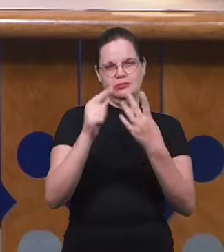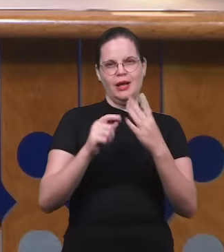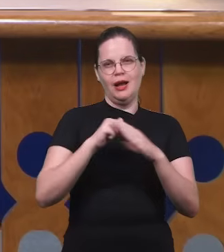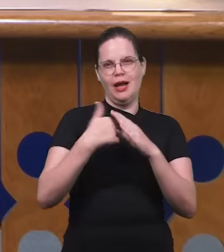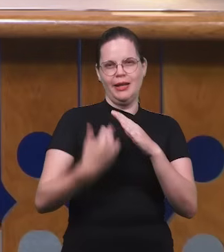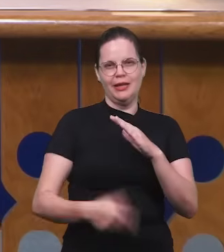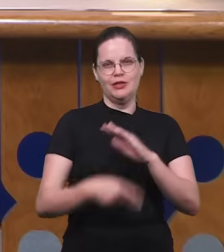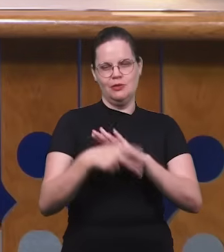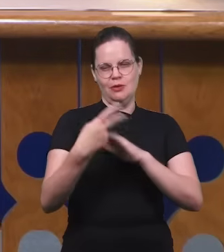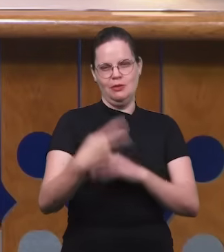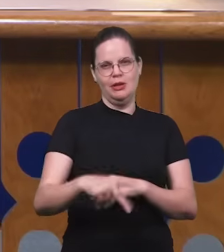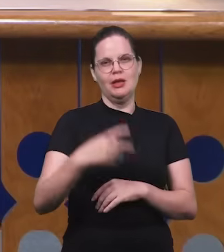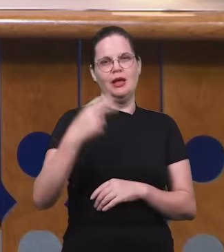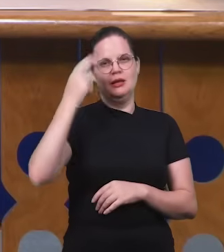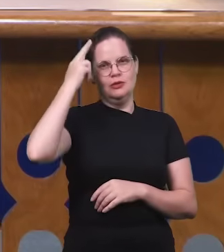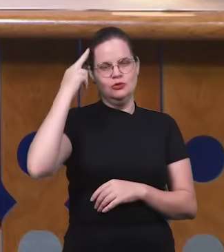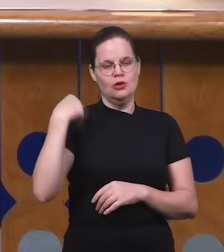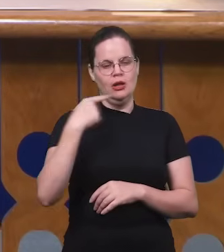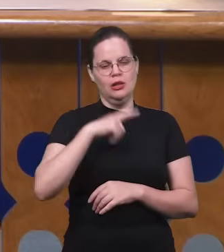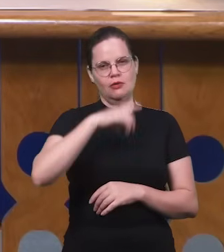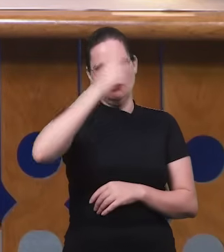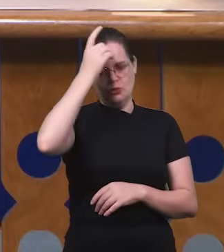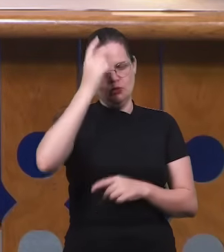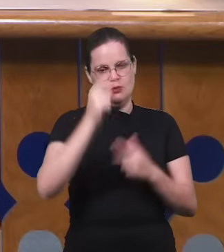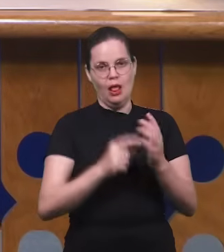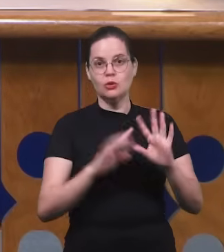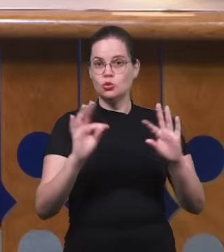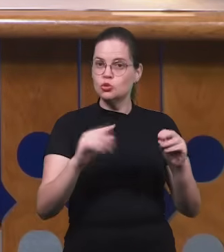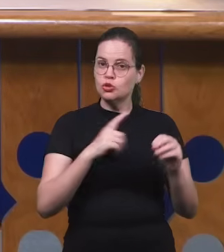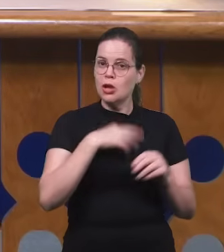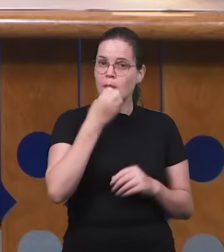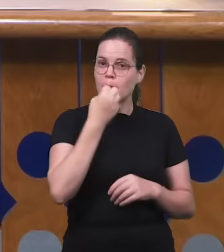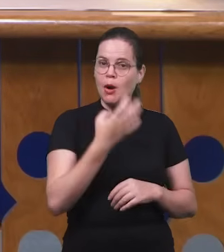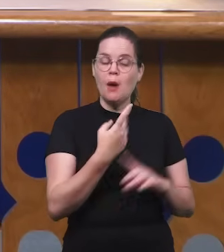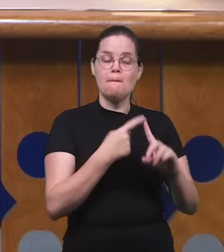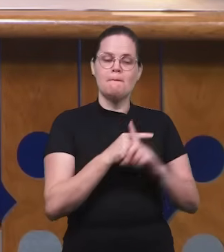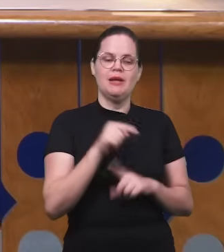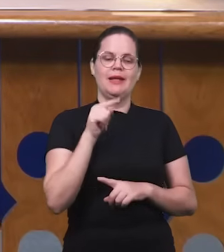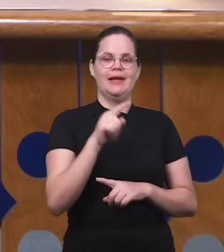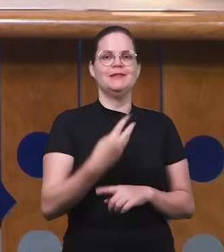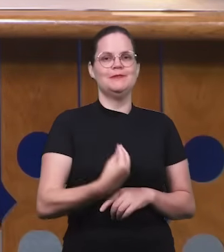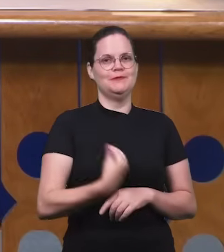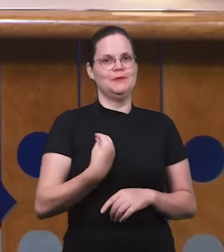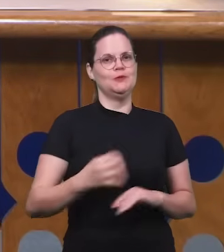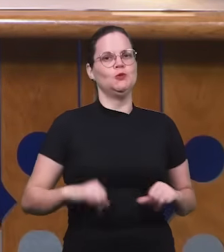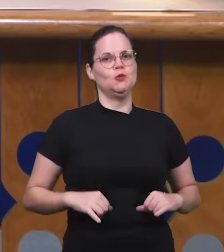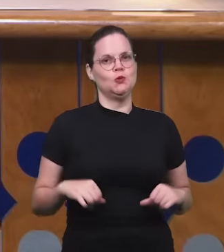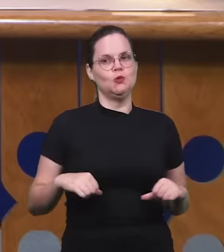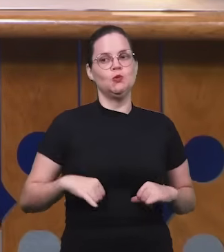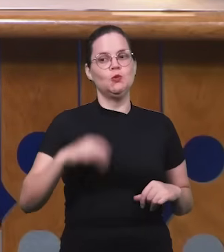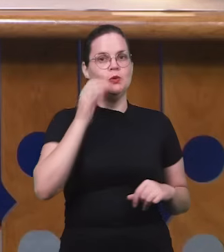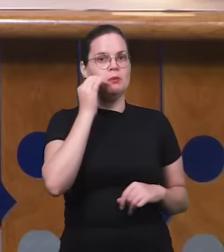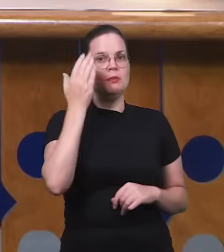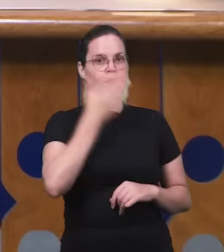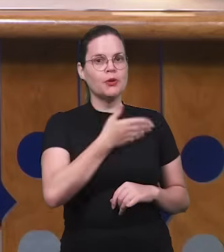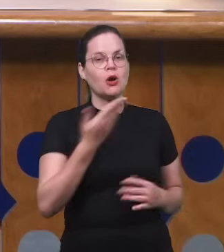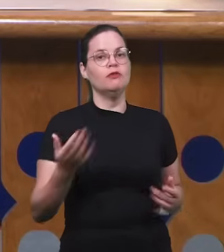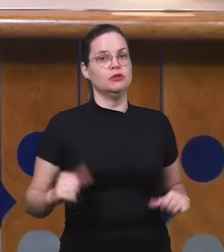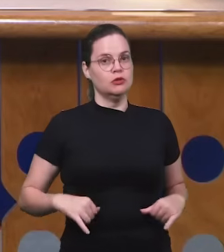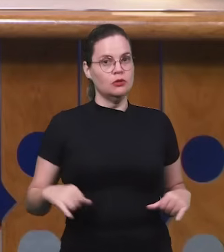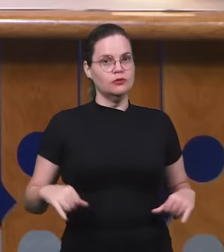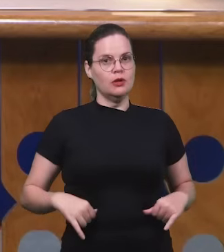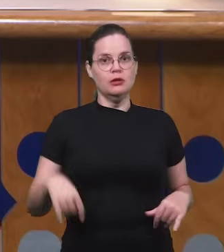com ele, dons, ele foi provado. E os irmãos devem se preparar para ser provados. Vão entrar no mercado de